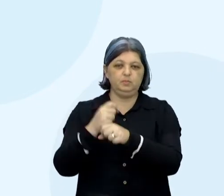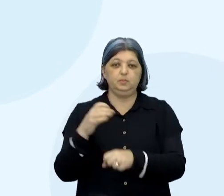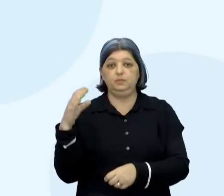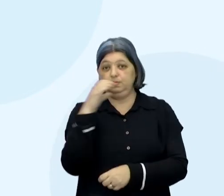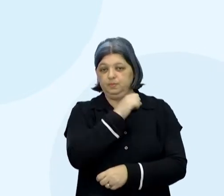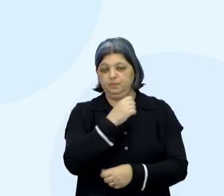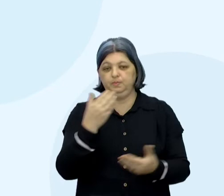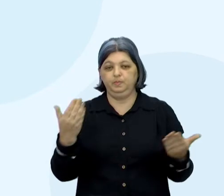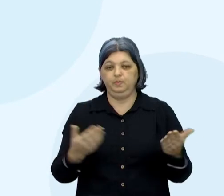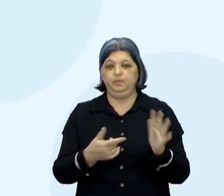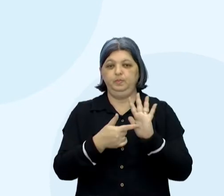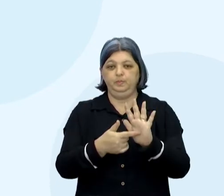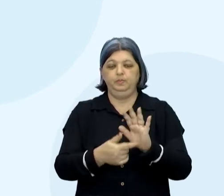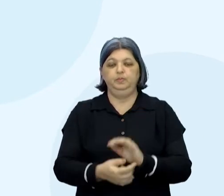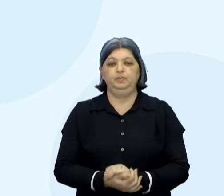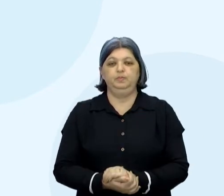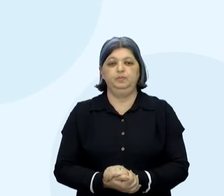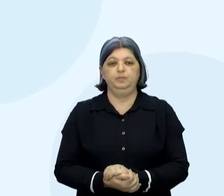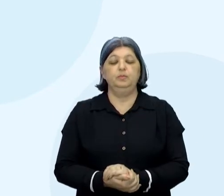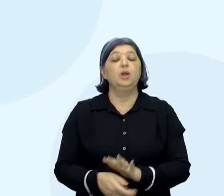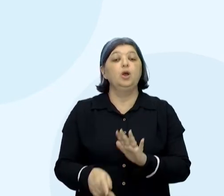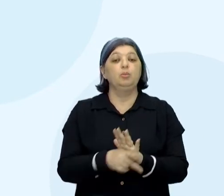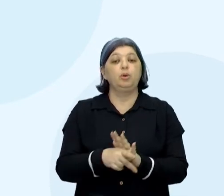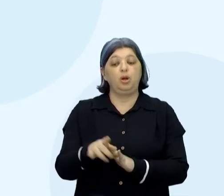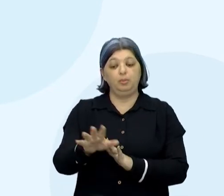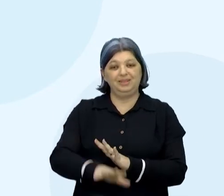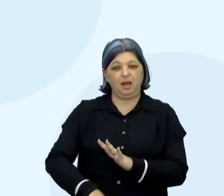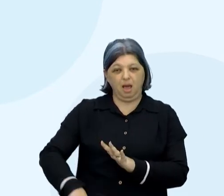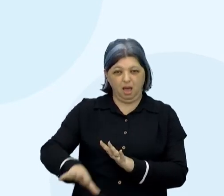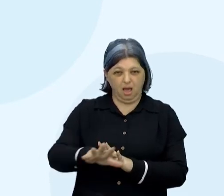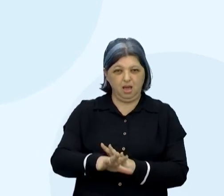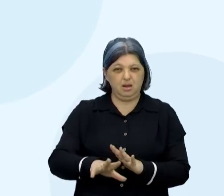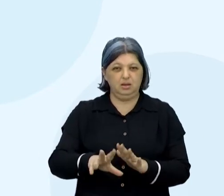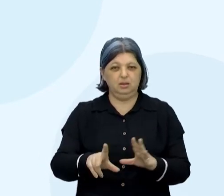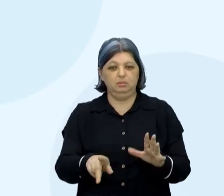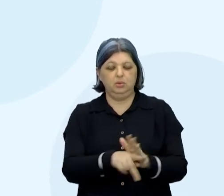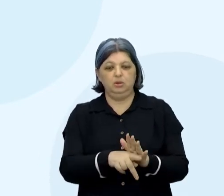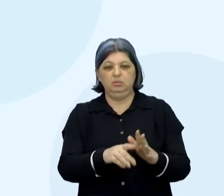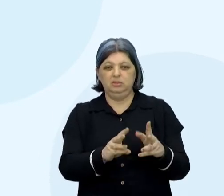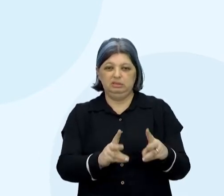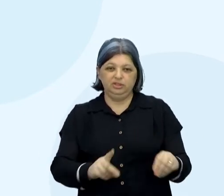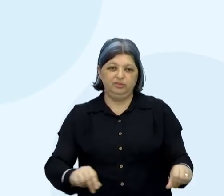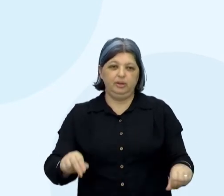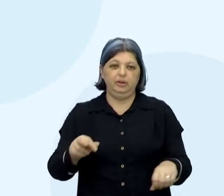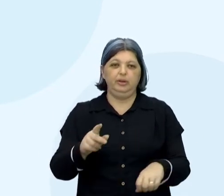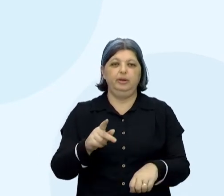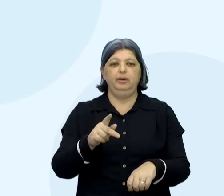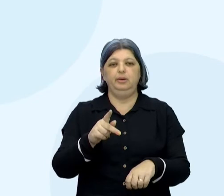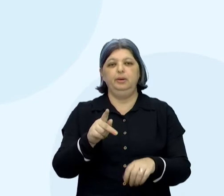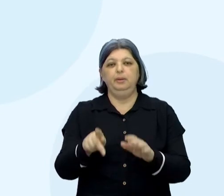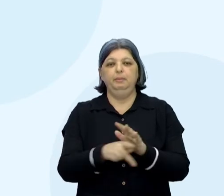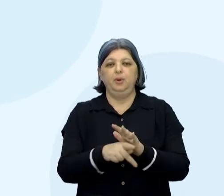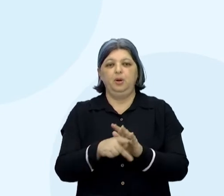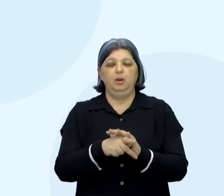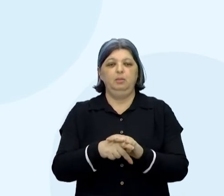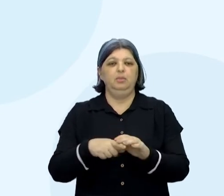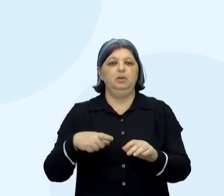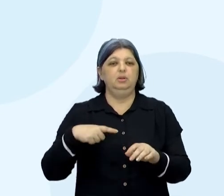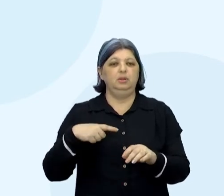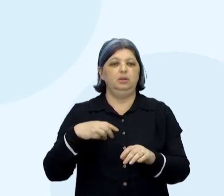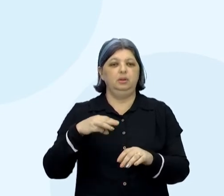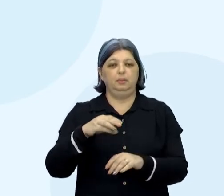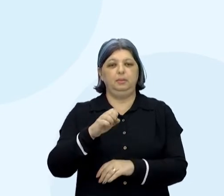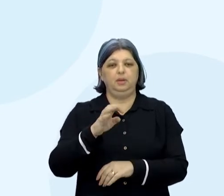tá? Bem, na parte geológica, né, o museu ele tem este meteorito bem legal, tá?